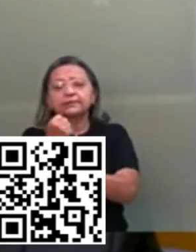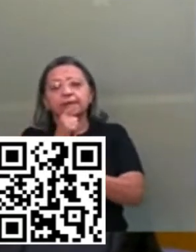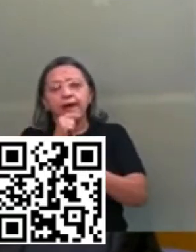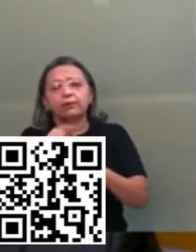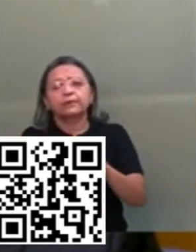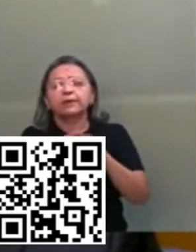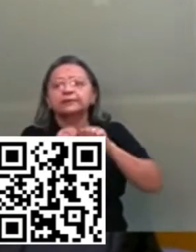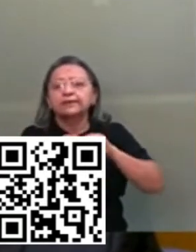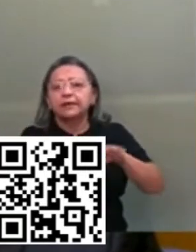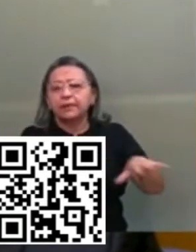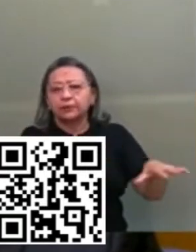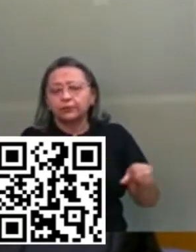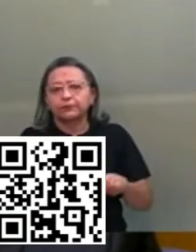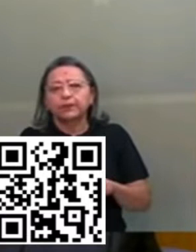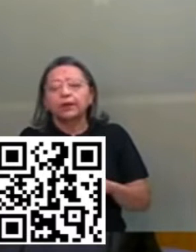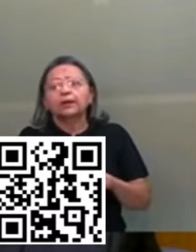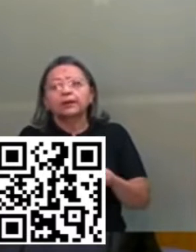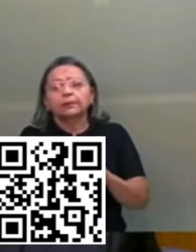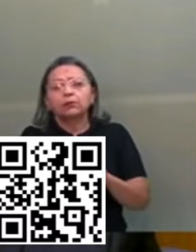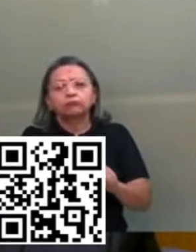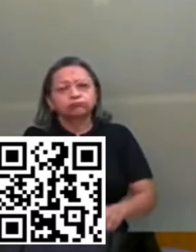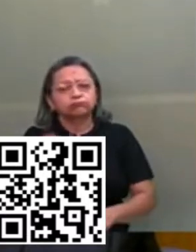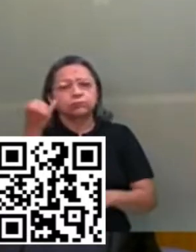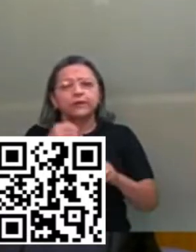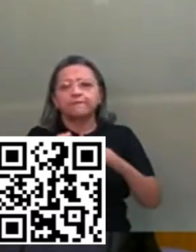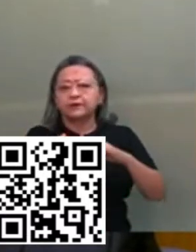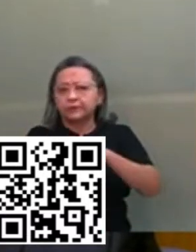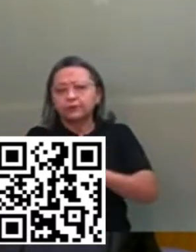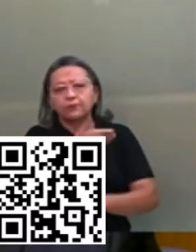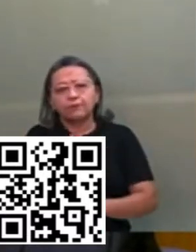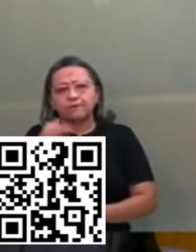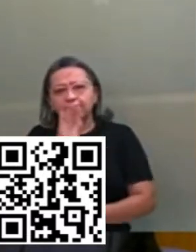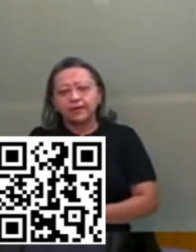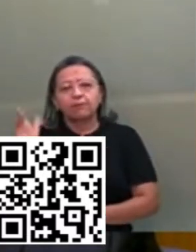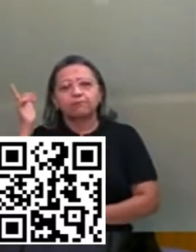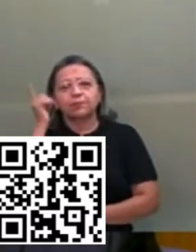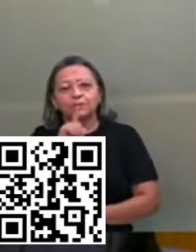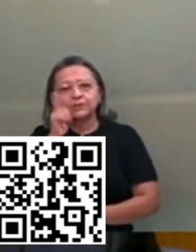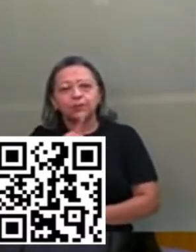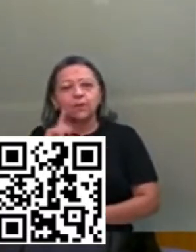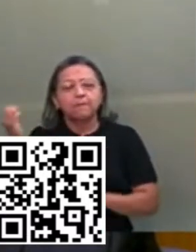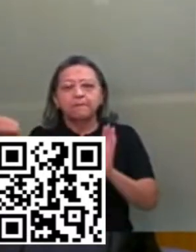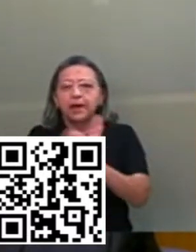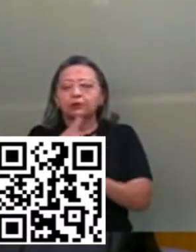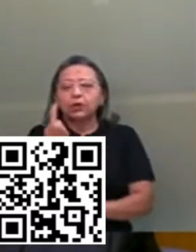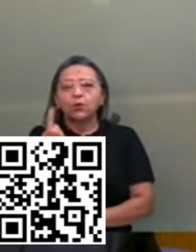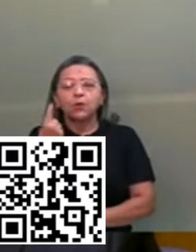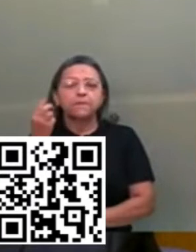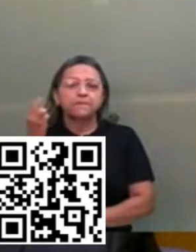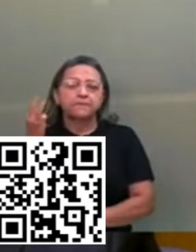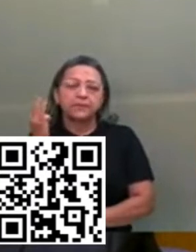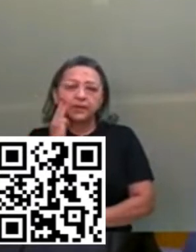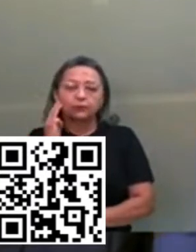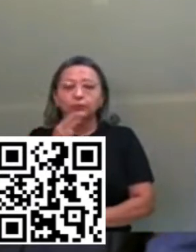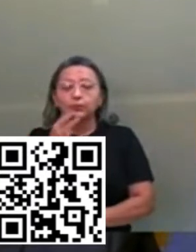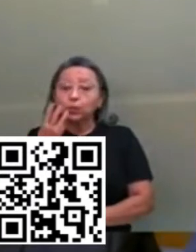e saneamento básico. Com vultosos investimentos, o governo federal atingiu o marco de 1 milhão e 200